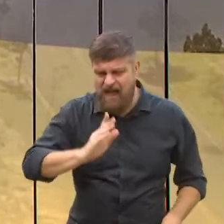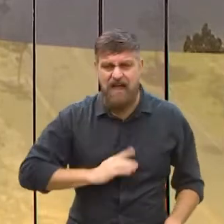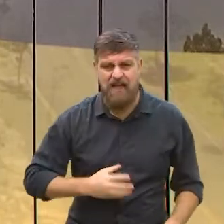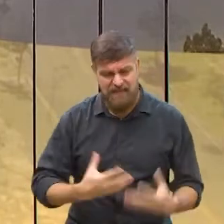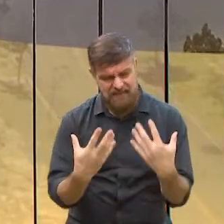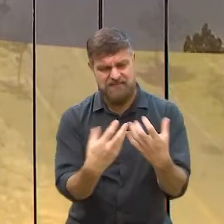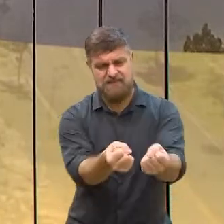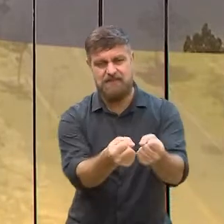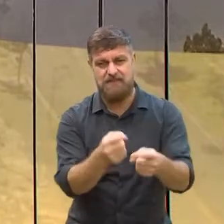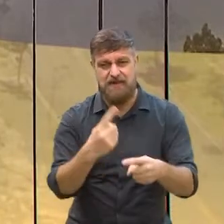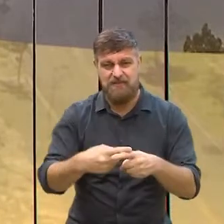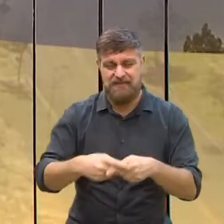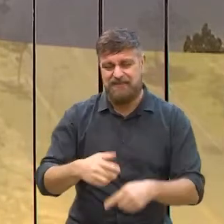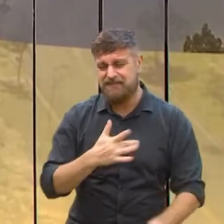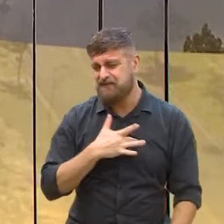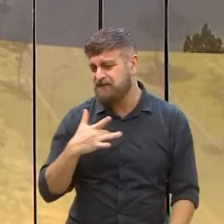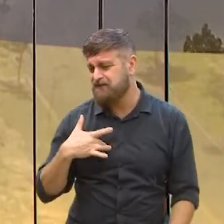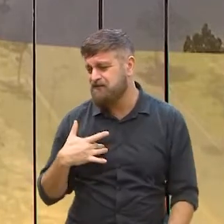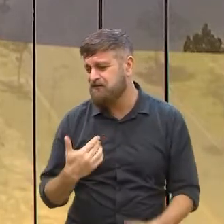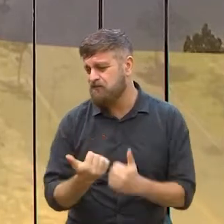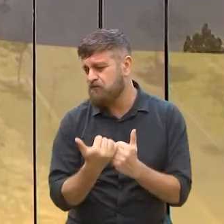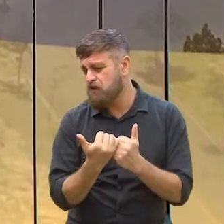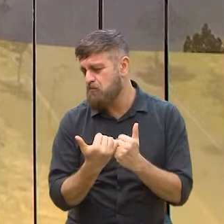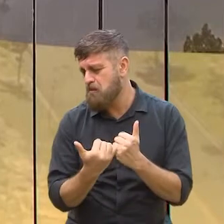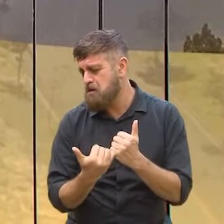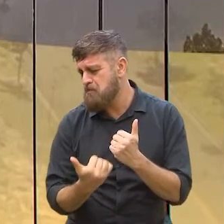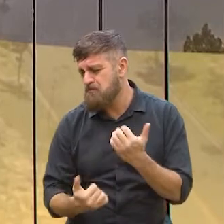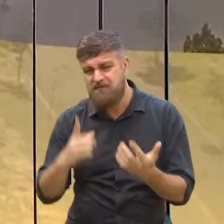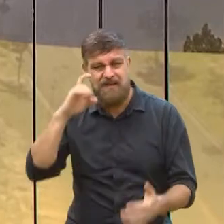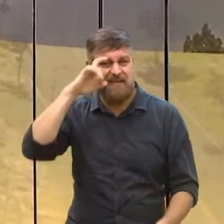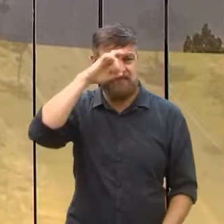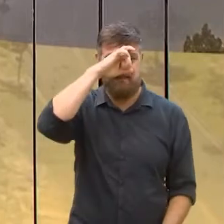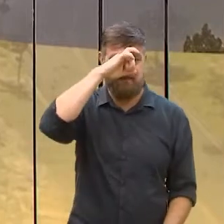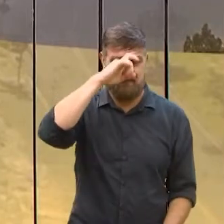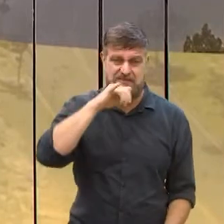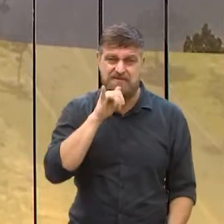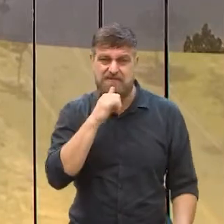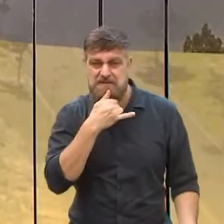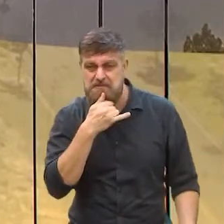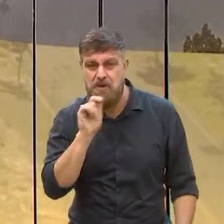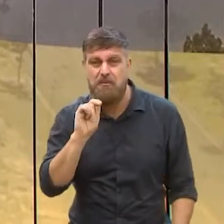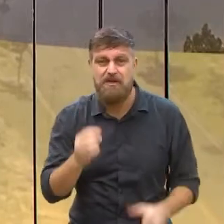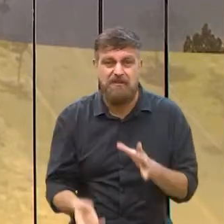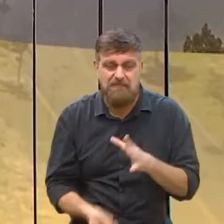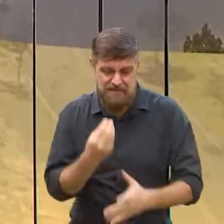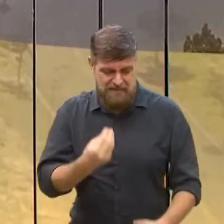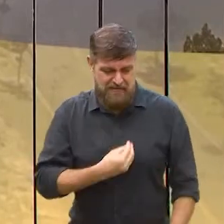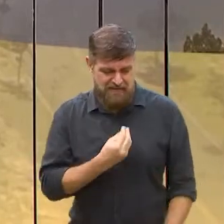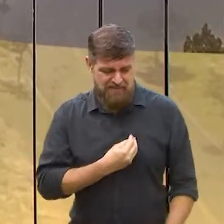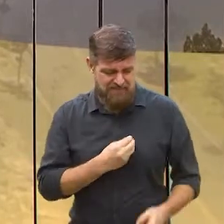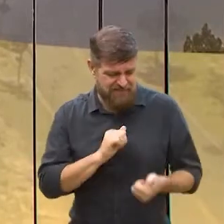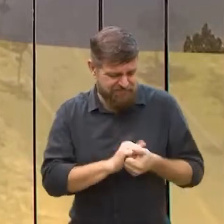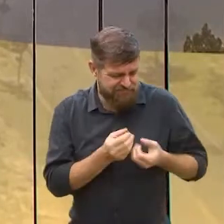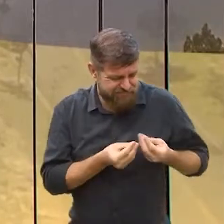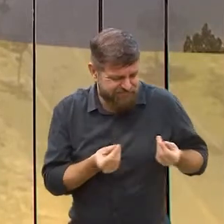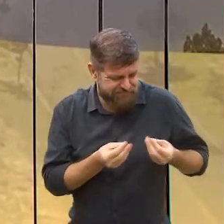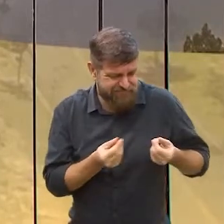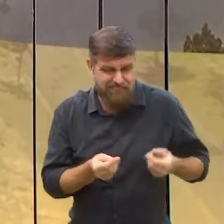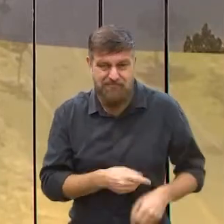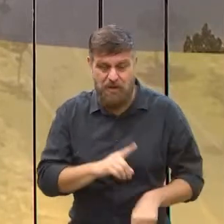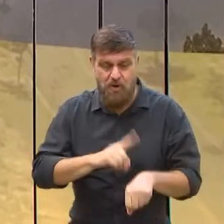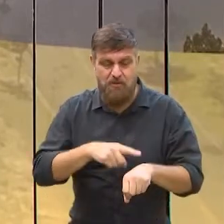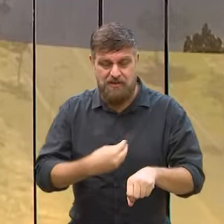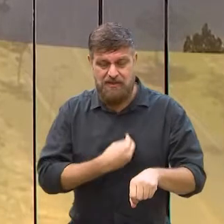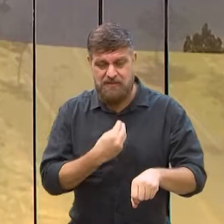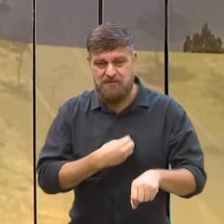um problema enorme de saúde que vai ser muito difícil corrigir. Infelizmente, você vai viver mal, vai viver menos, sua família